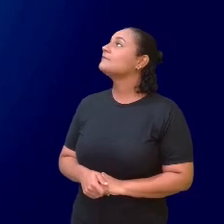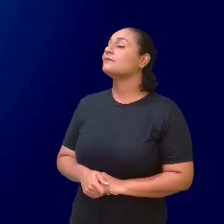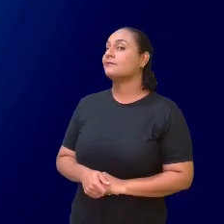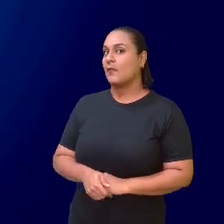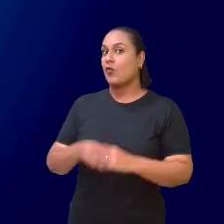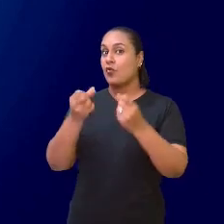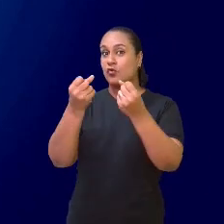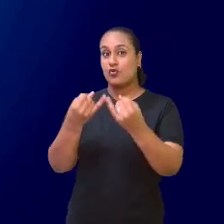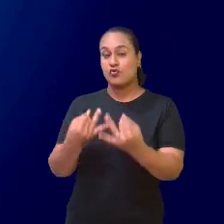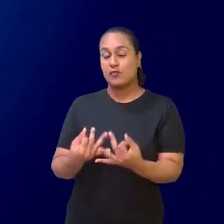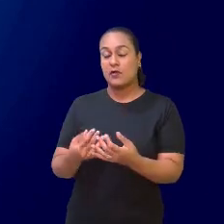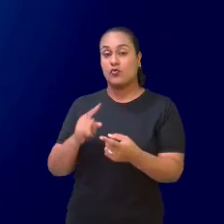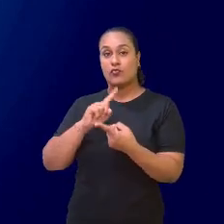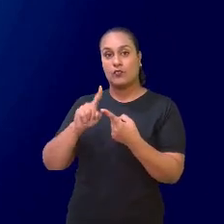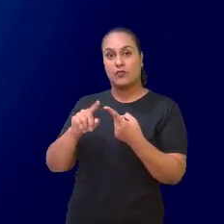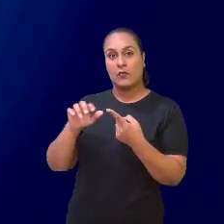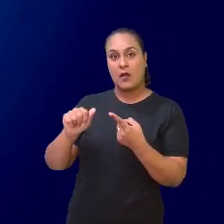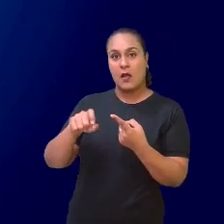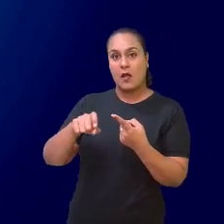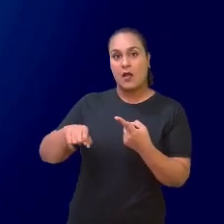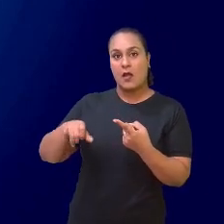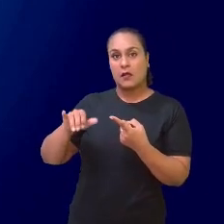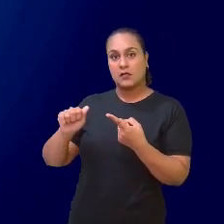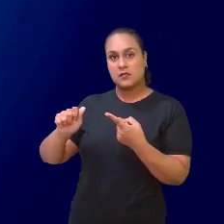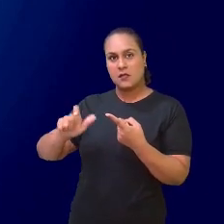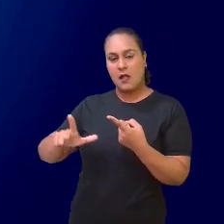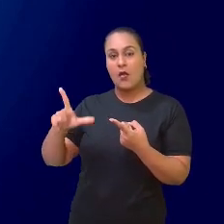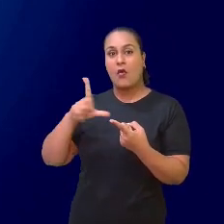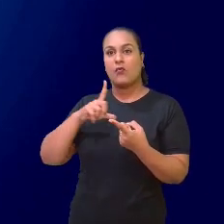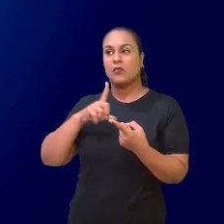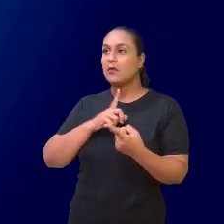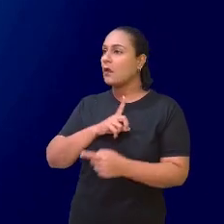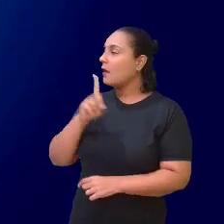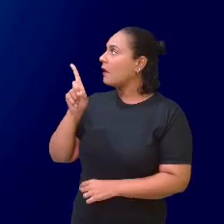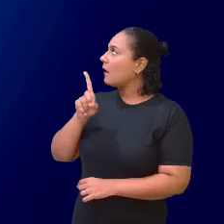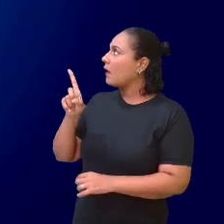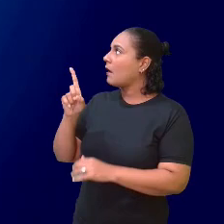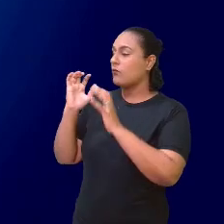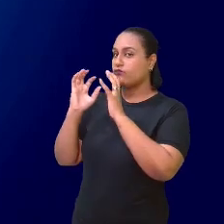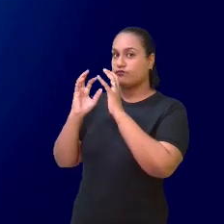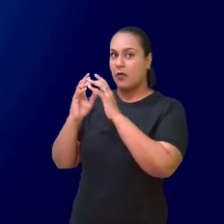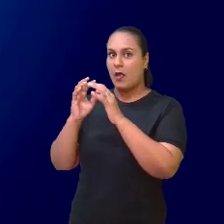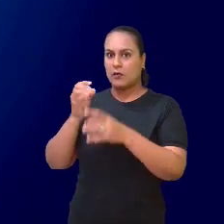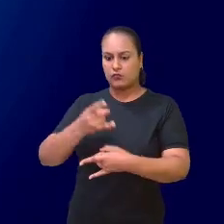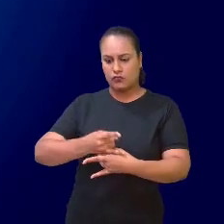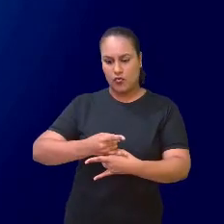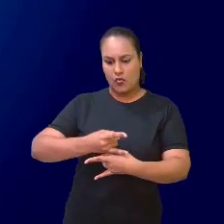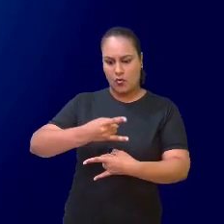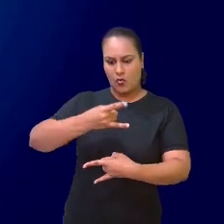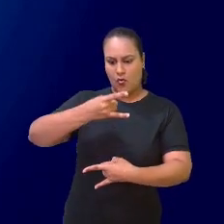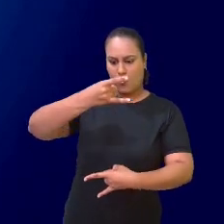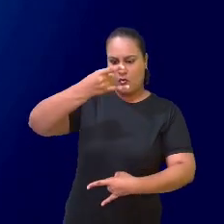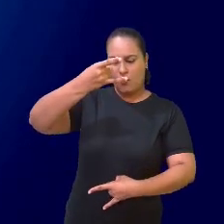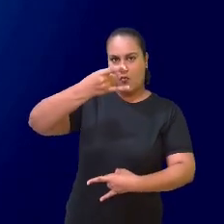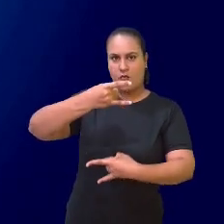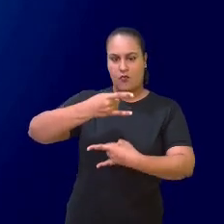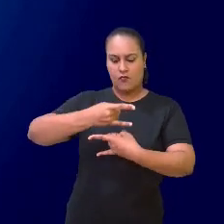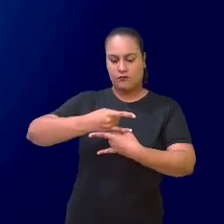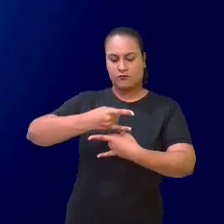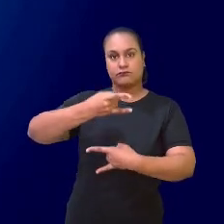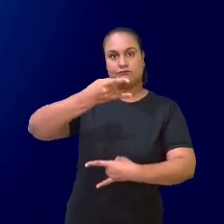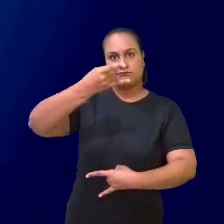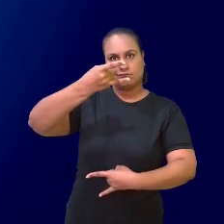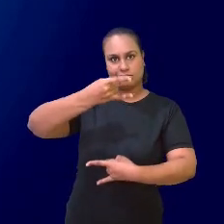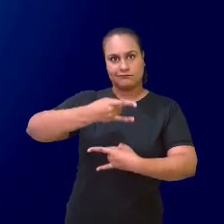esqueleto axial, ó, eu tenho aqui as minhas vértebras, eu tenho o meu crânio, né? Eu tenho essa parte do